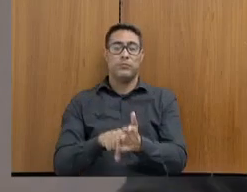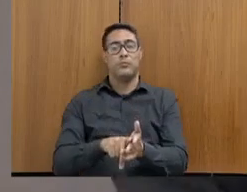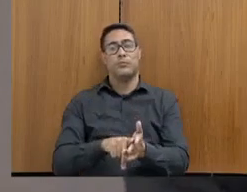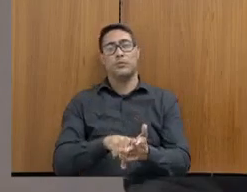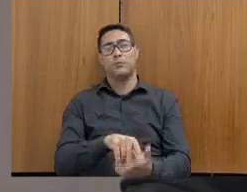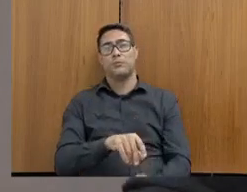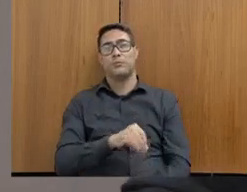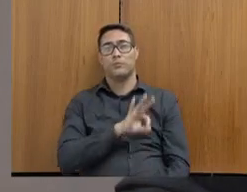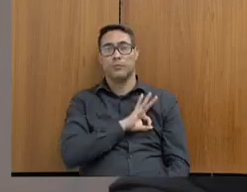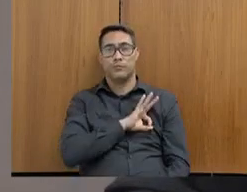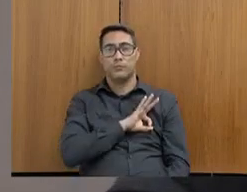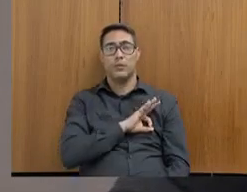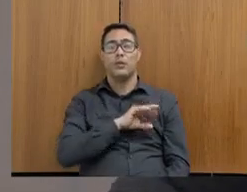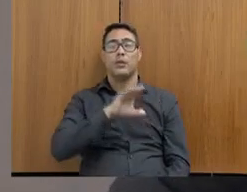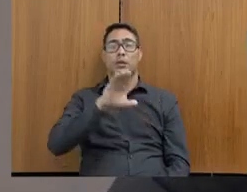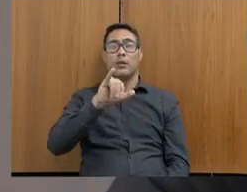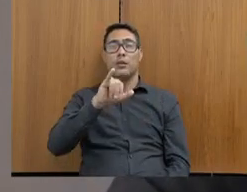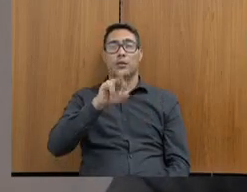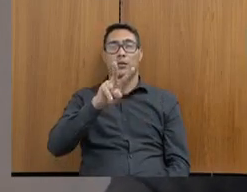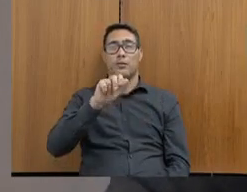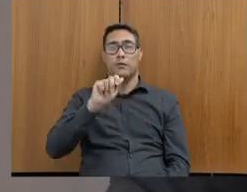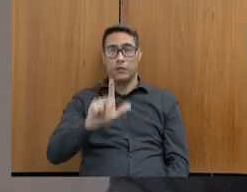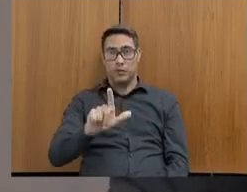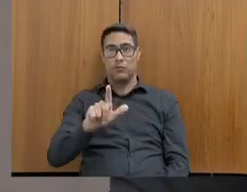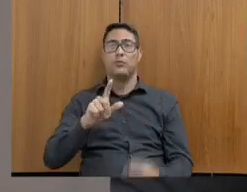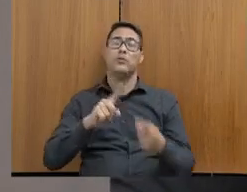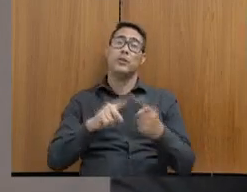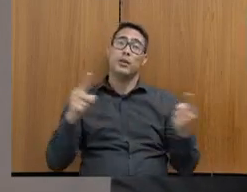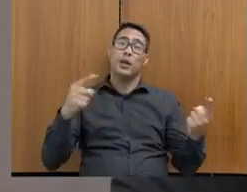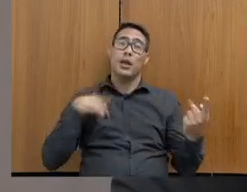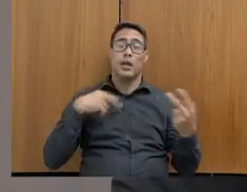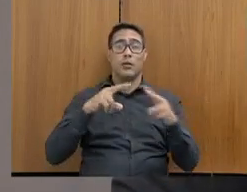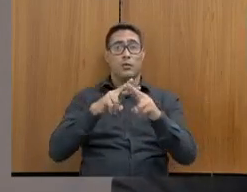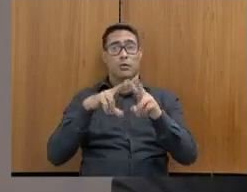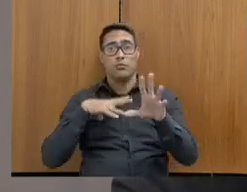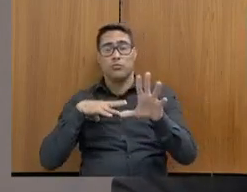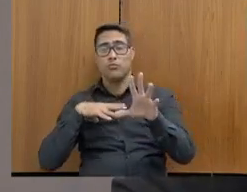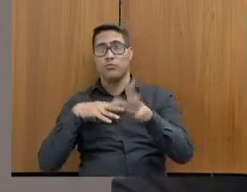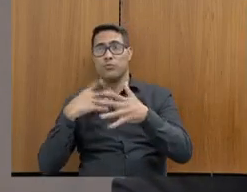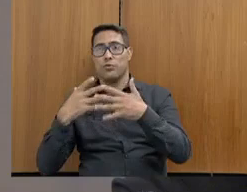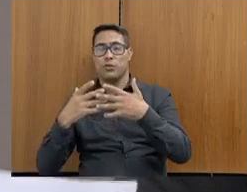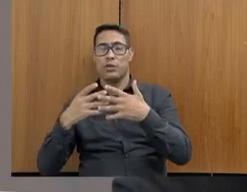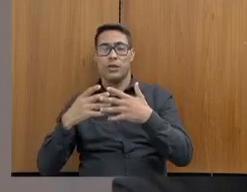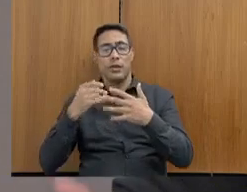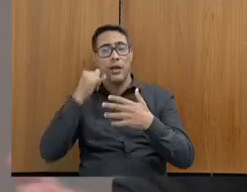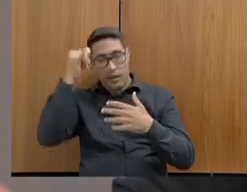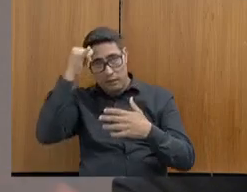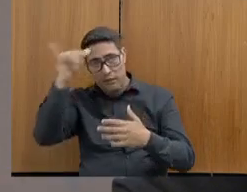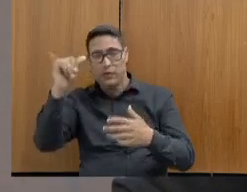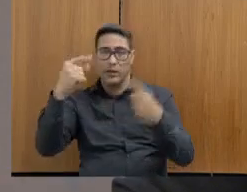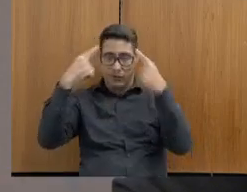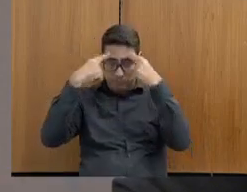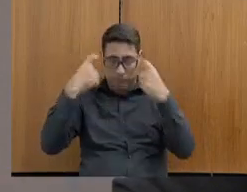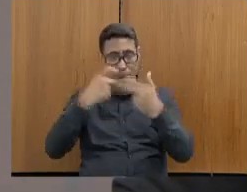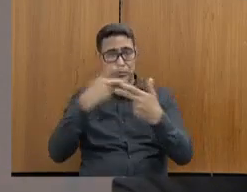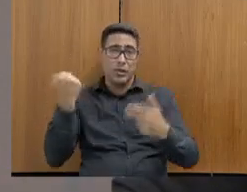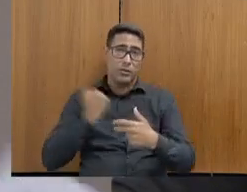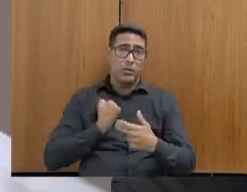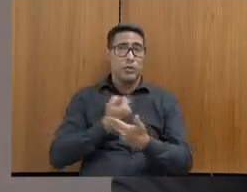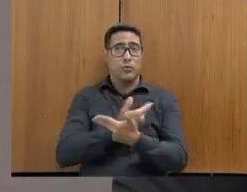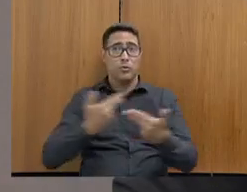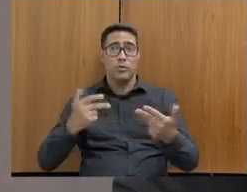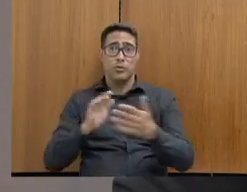especificamente quanto a promoção de saúde mental e prevenção do suicídio entre servidores policiais passa um Panorama né é que até